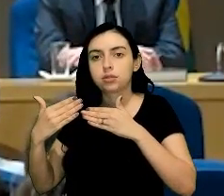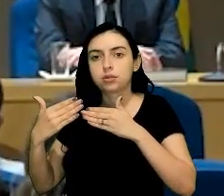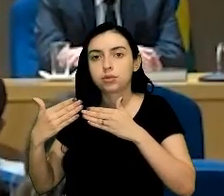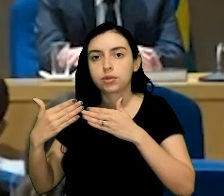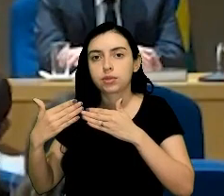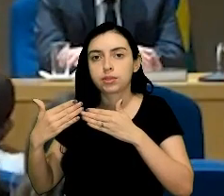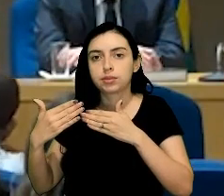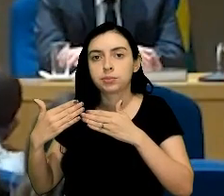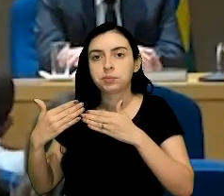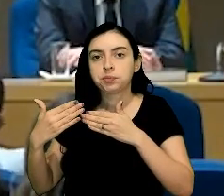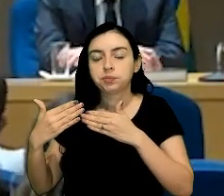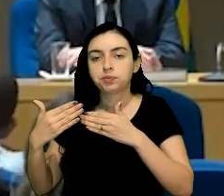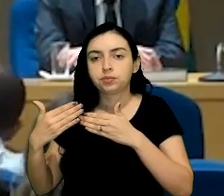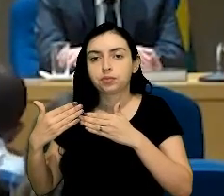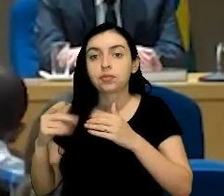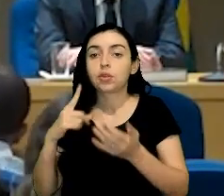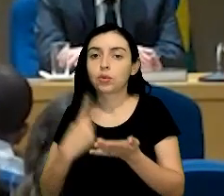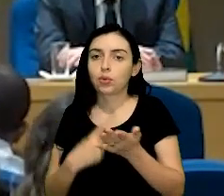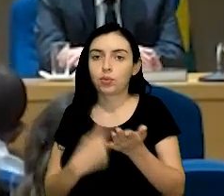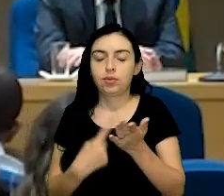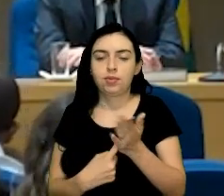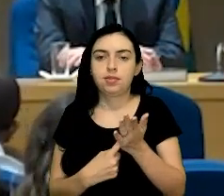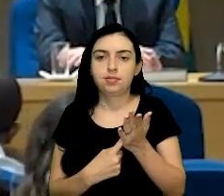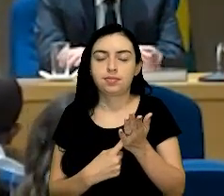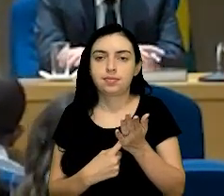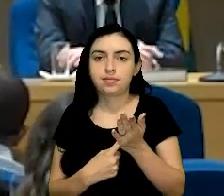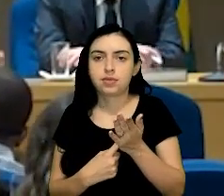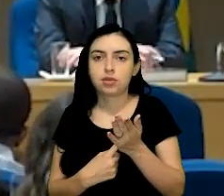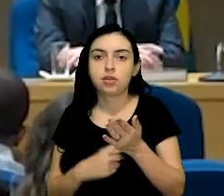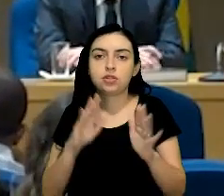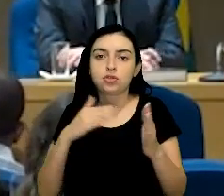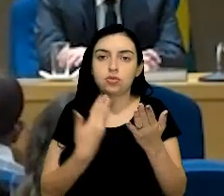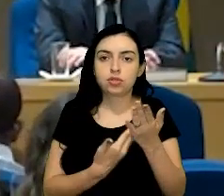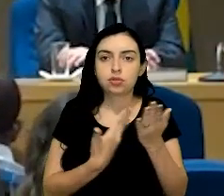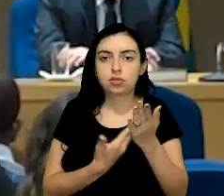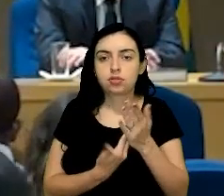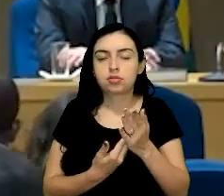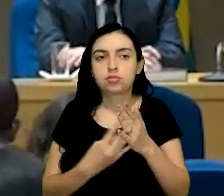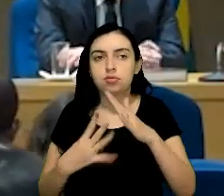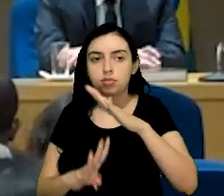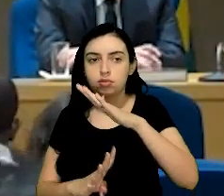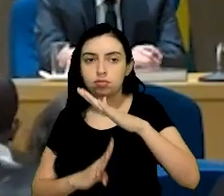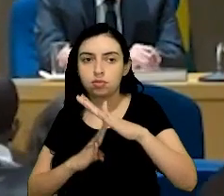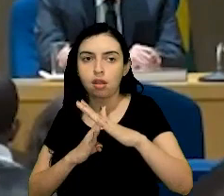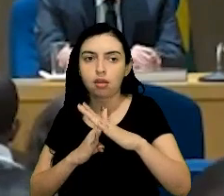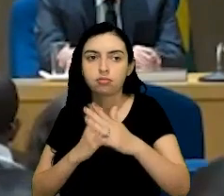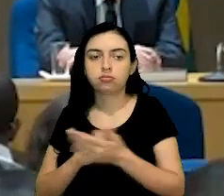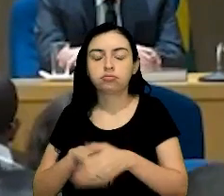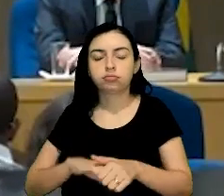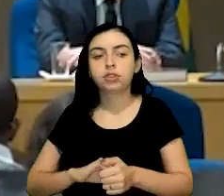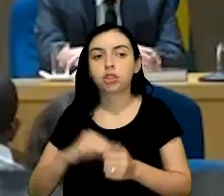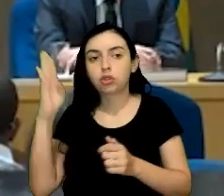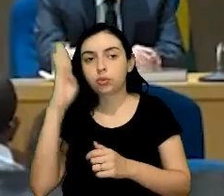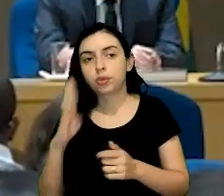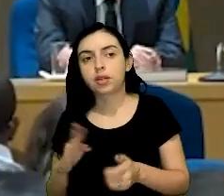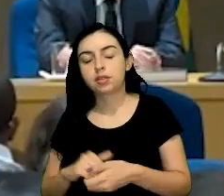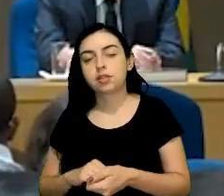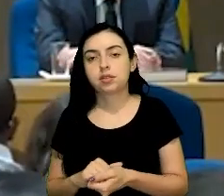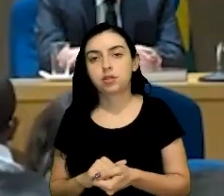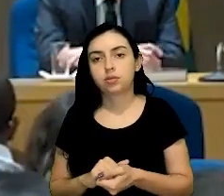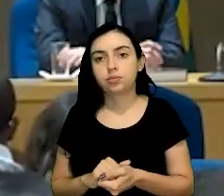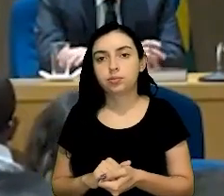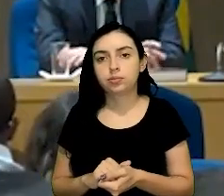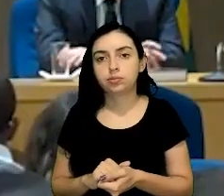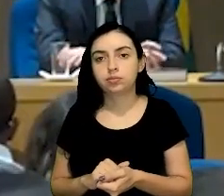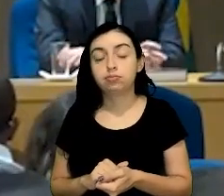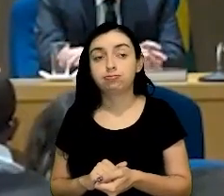no compromisso, né, dos estudos das migrações internas e internacionais no Brasil, e particularmente